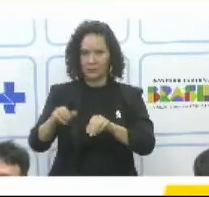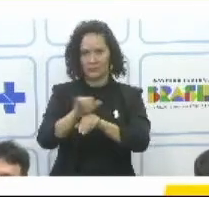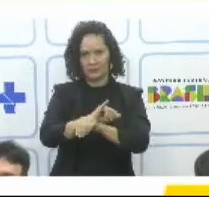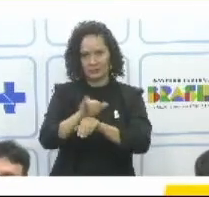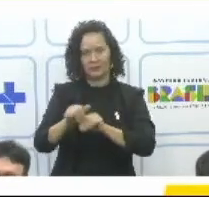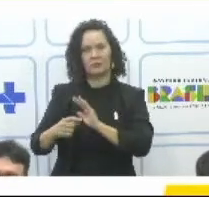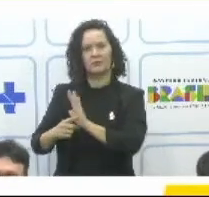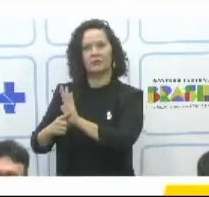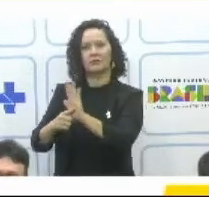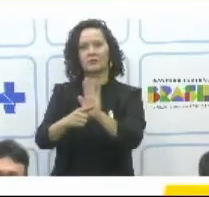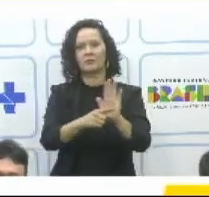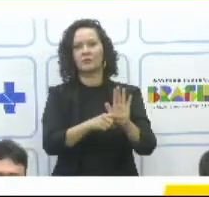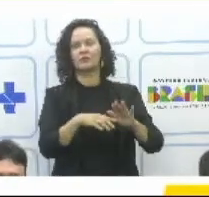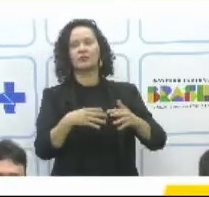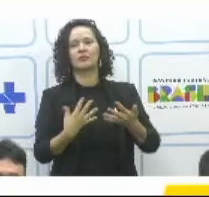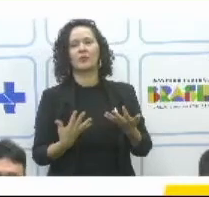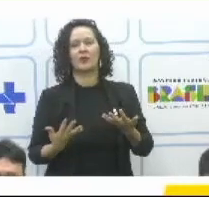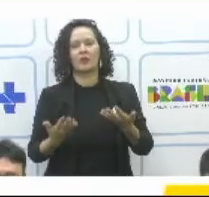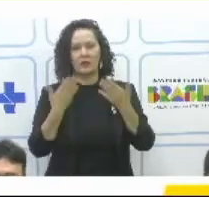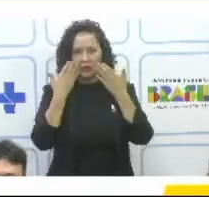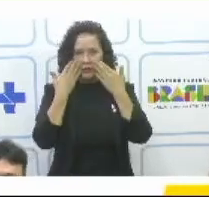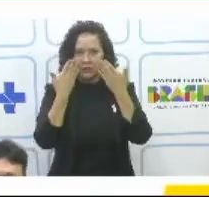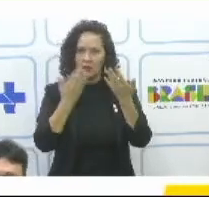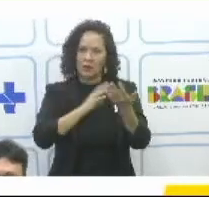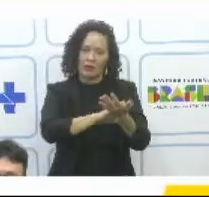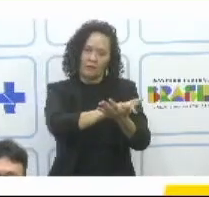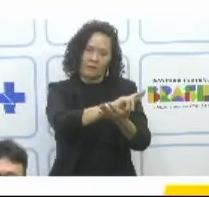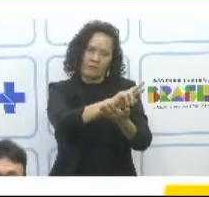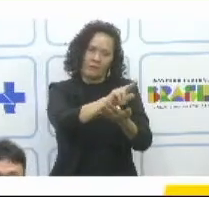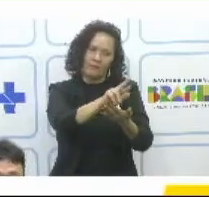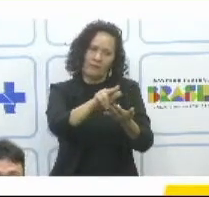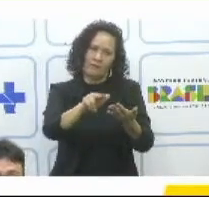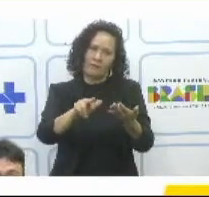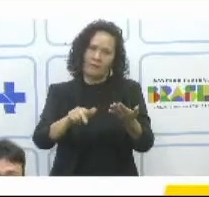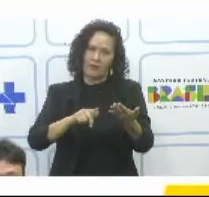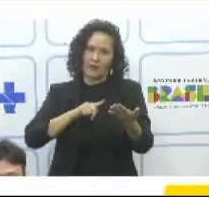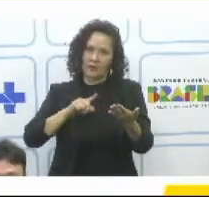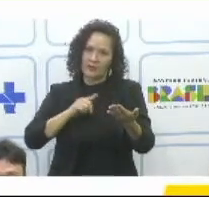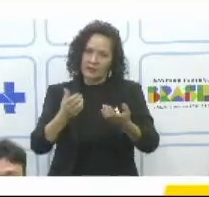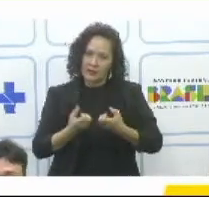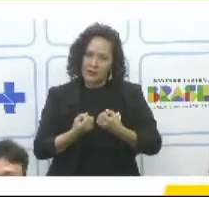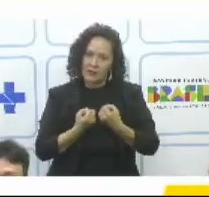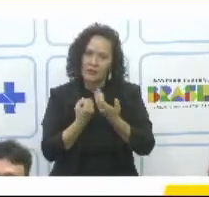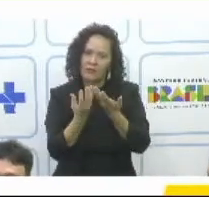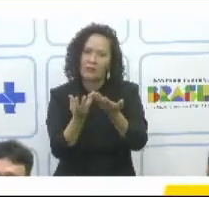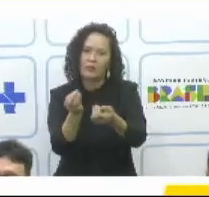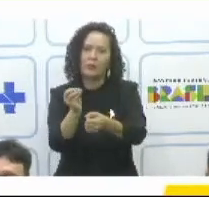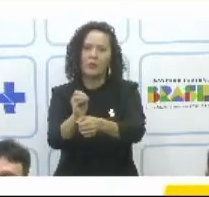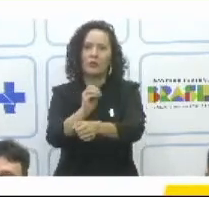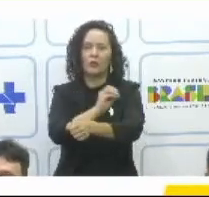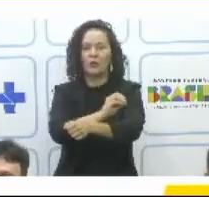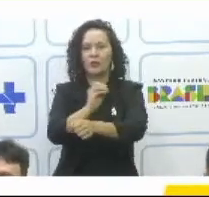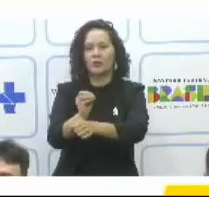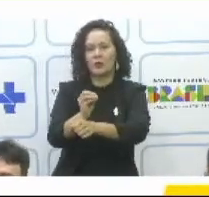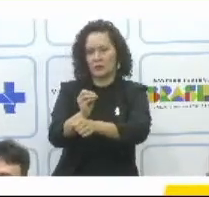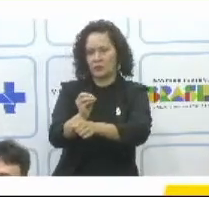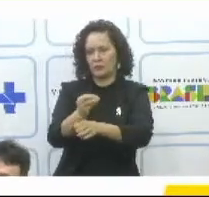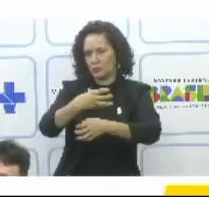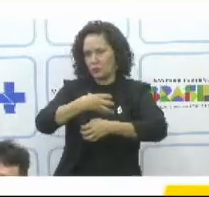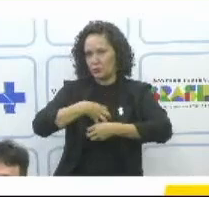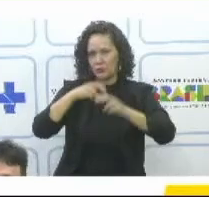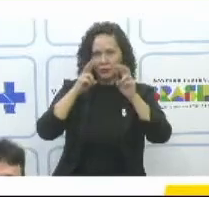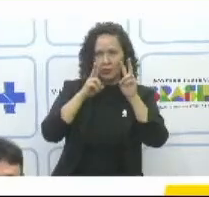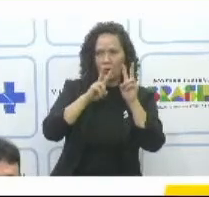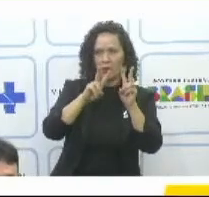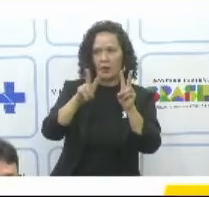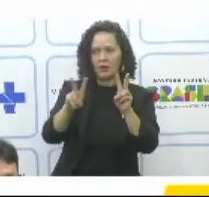estratégia, né, de trazer um conjunto de ofertas de cuidado, uma forma de olhar, né,